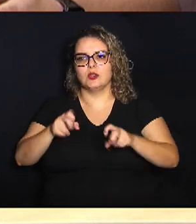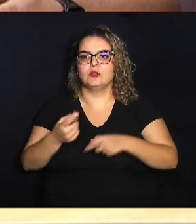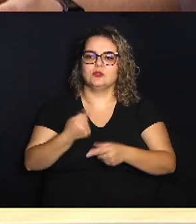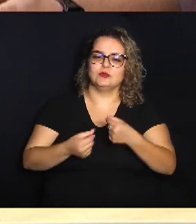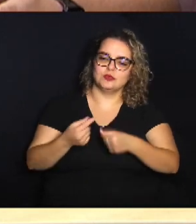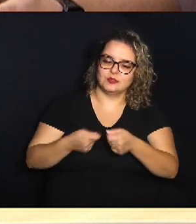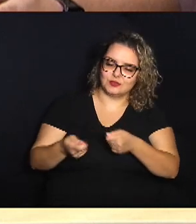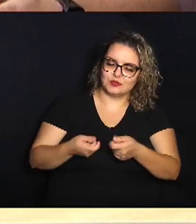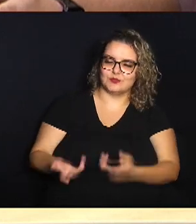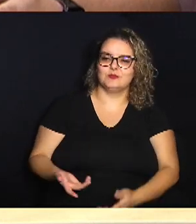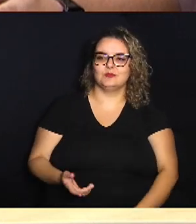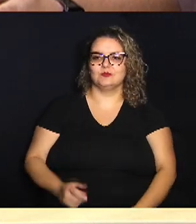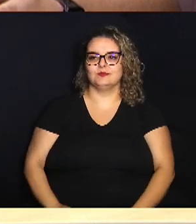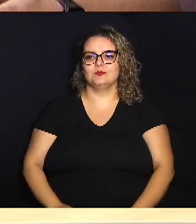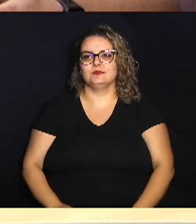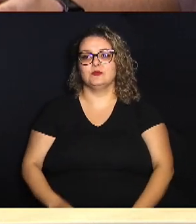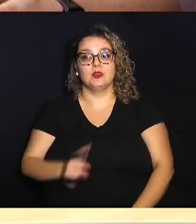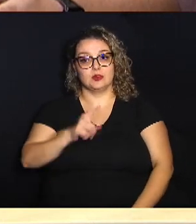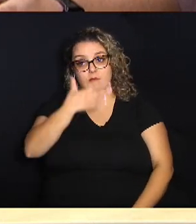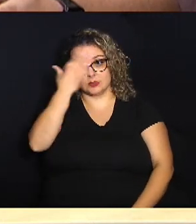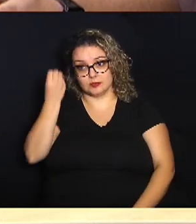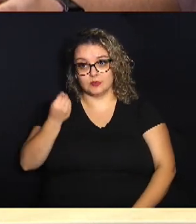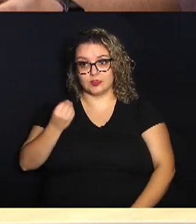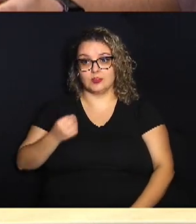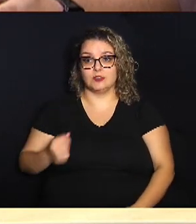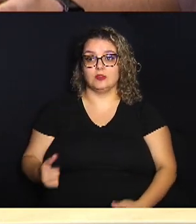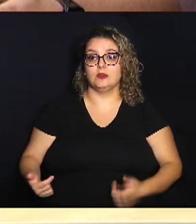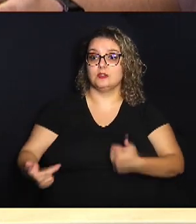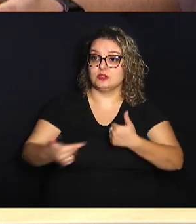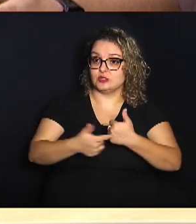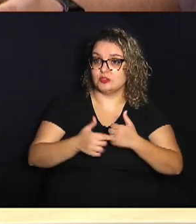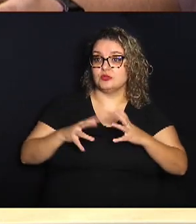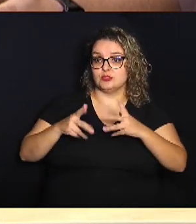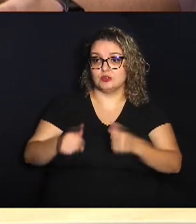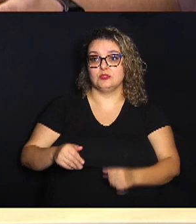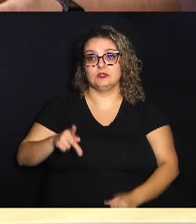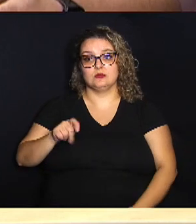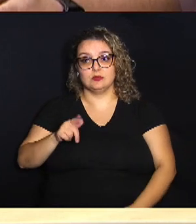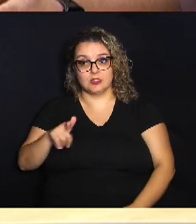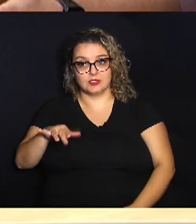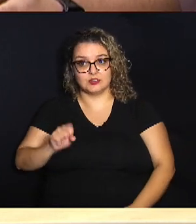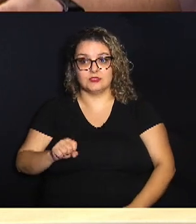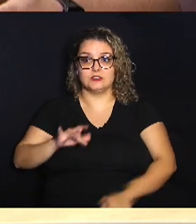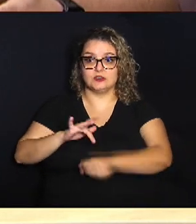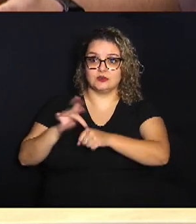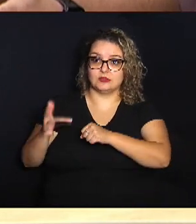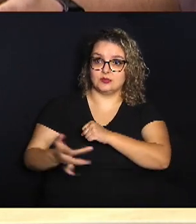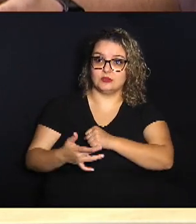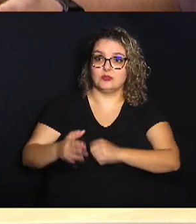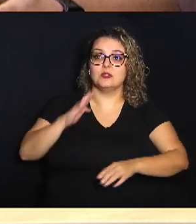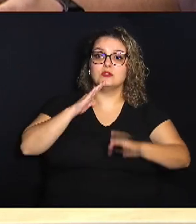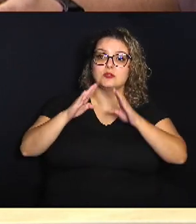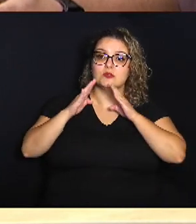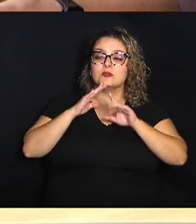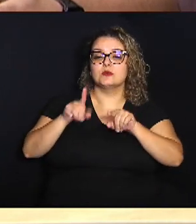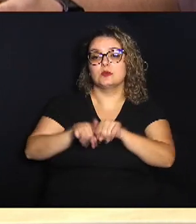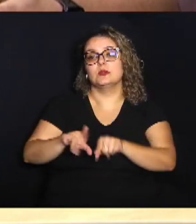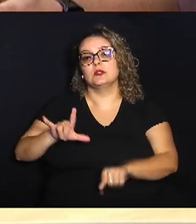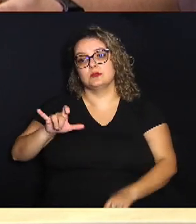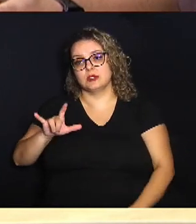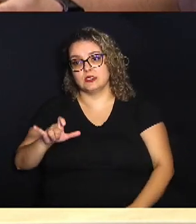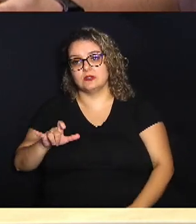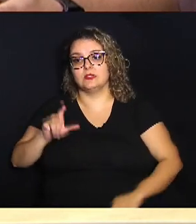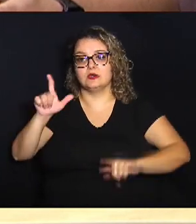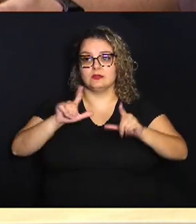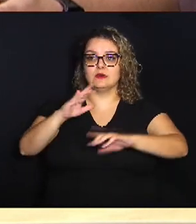Na Ponta do Lápis. Não se esqueçam de curtir as nossas páginas na rede social, tanto no Facebook quanto no Instagram, TV